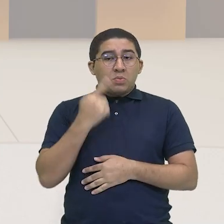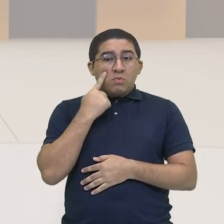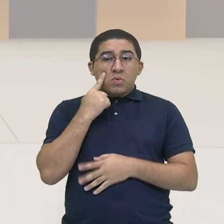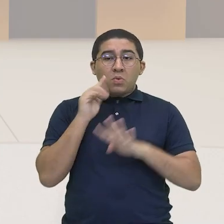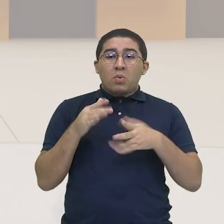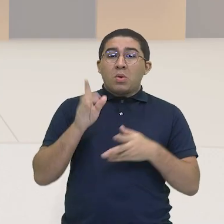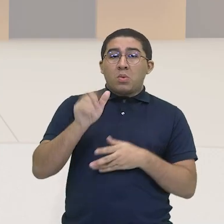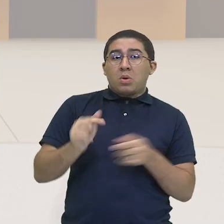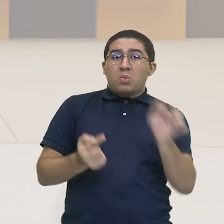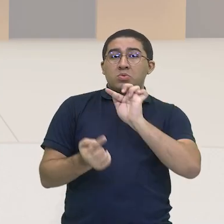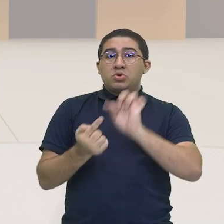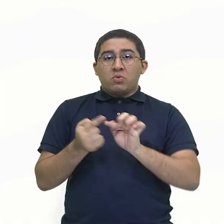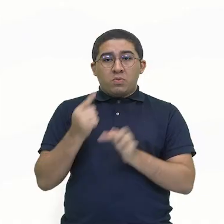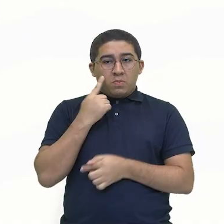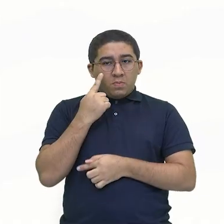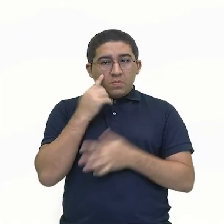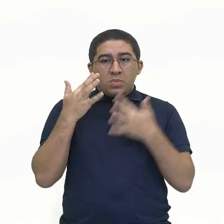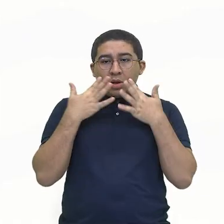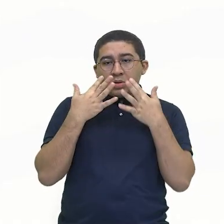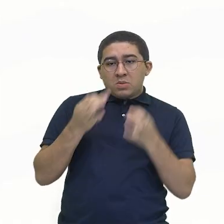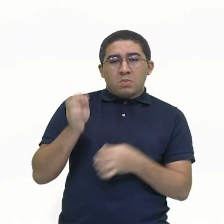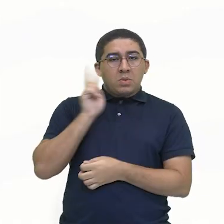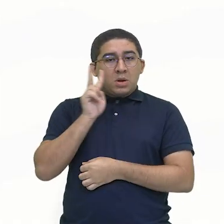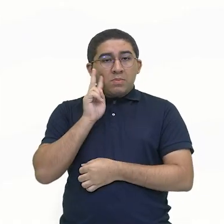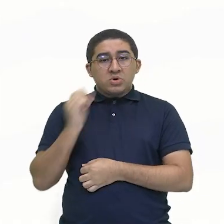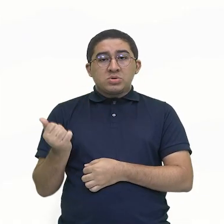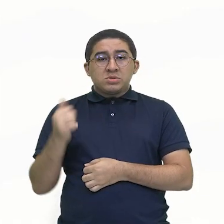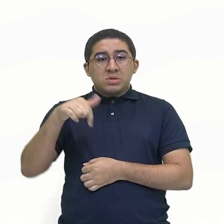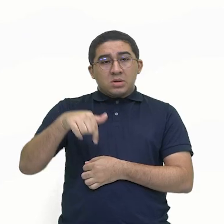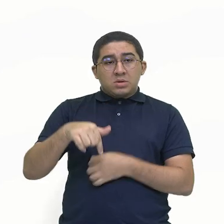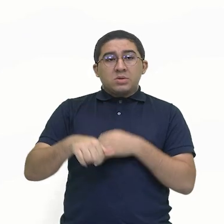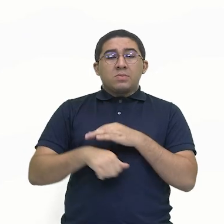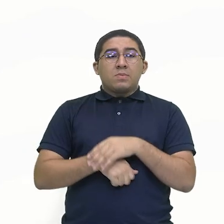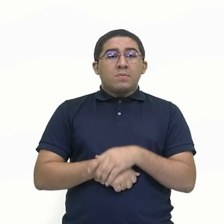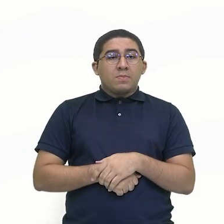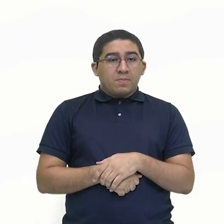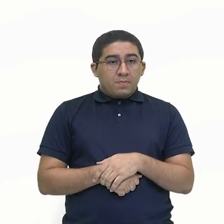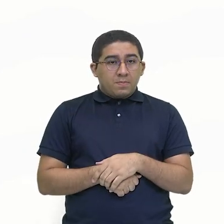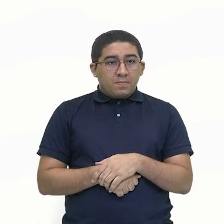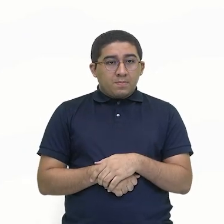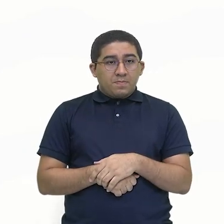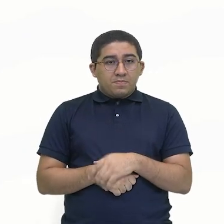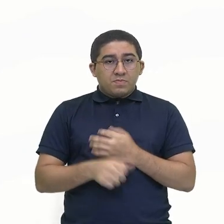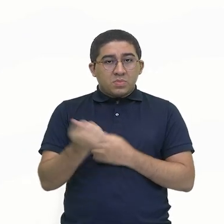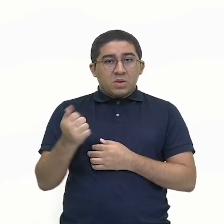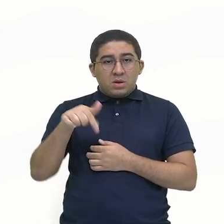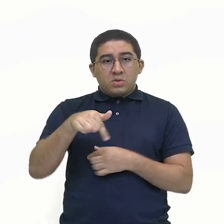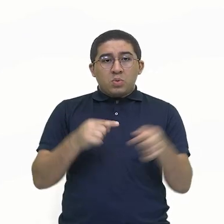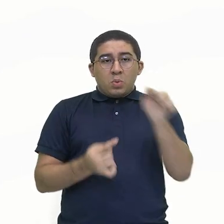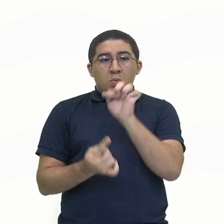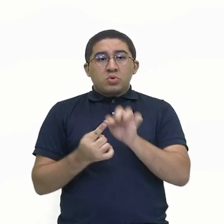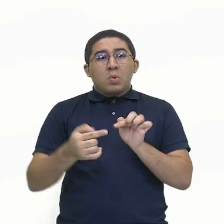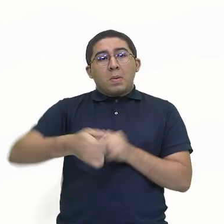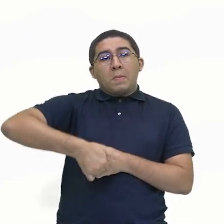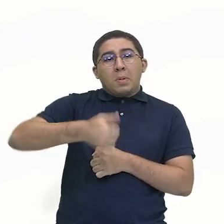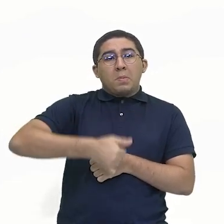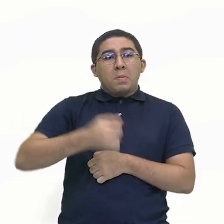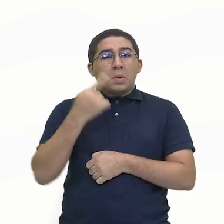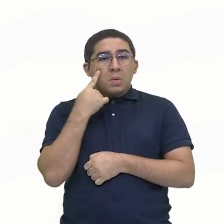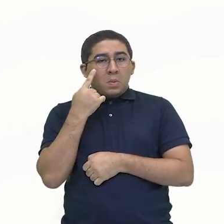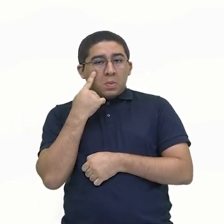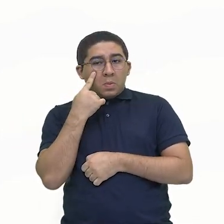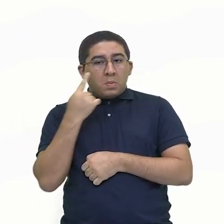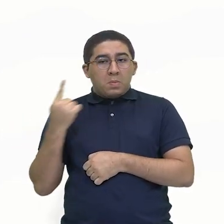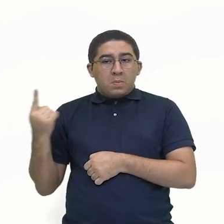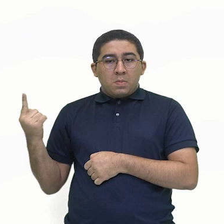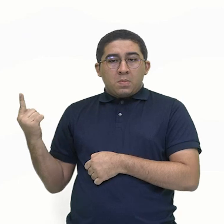quais são esses objetivos. Lembrando que são 17, então, olha só, 17 objetivos. O primeiro objetivo